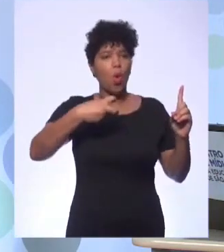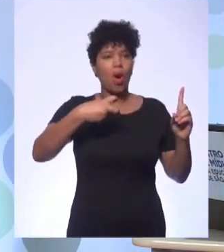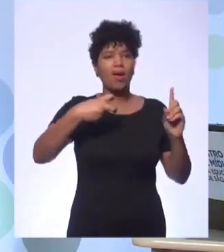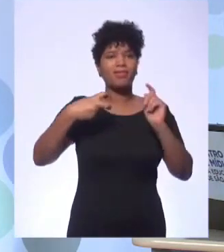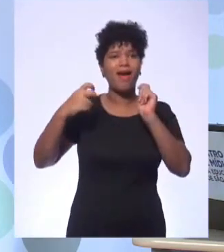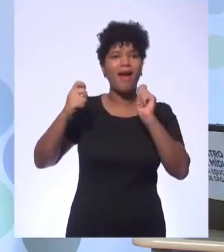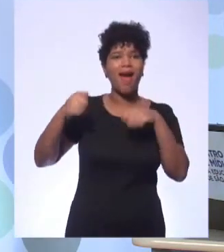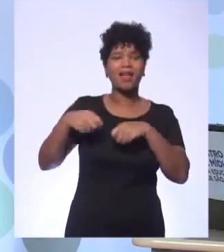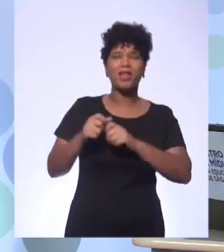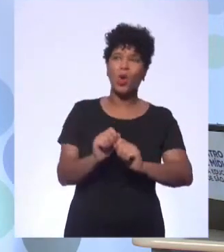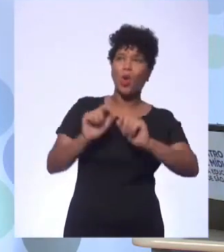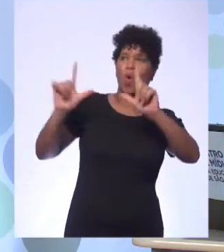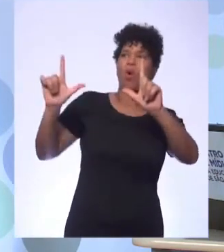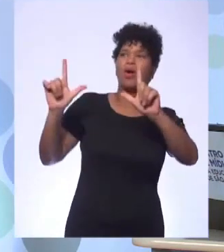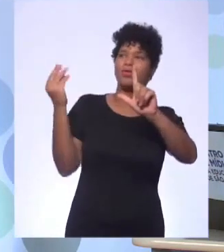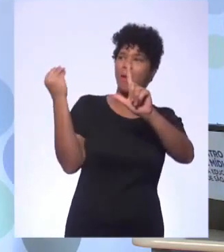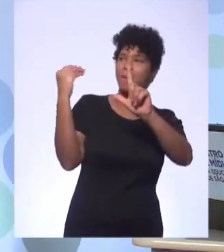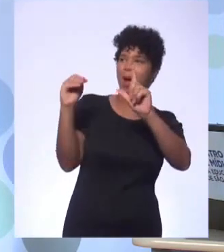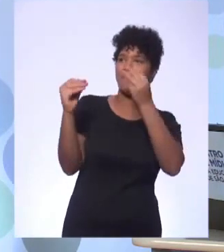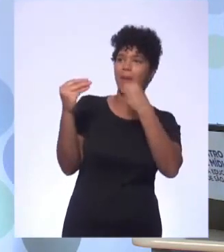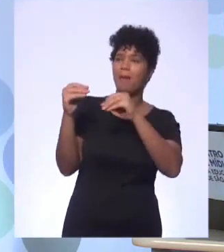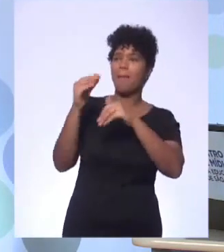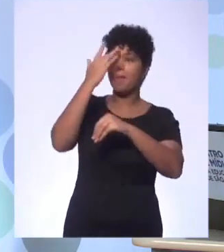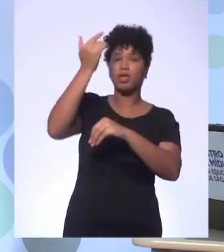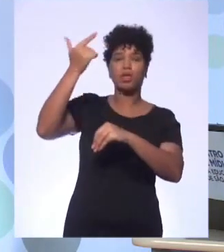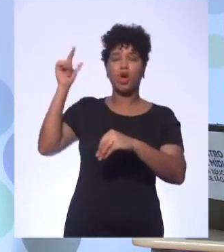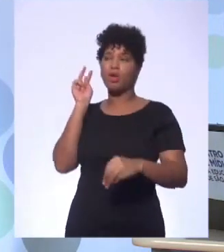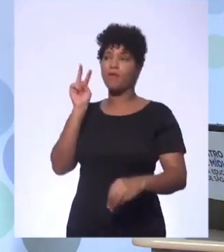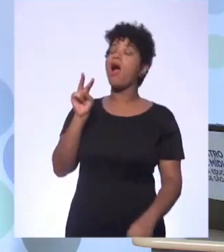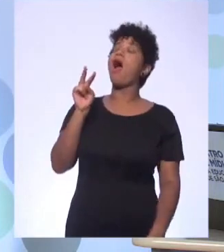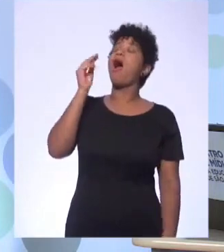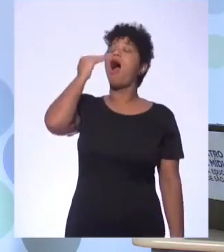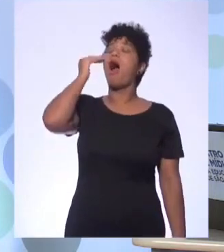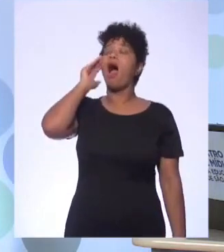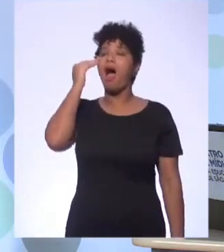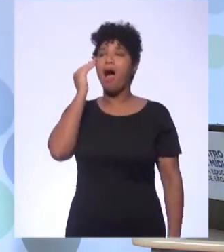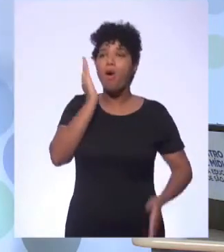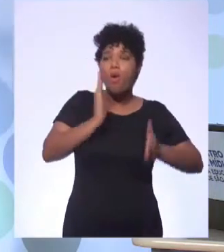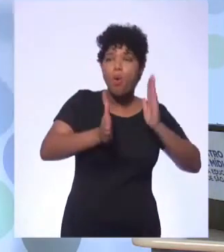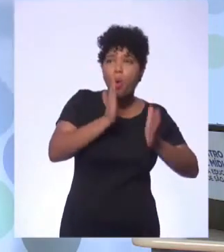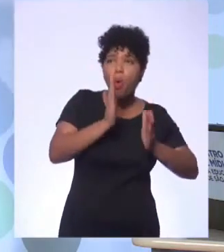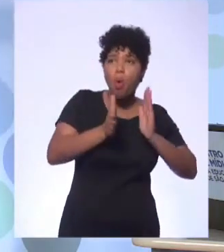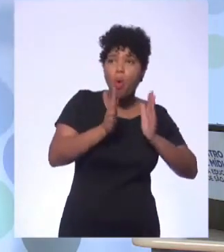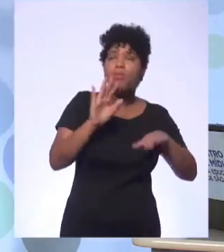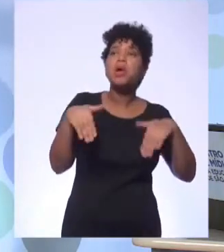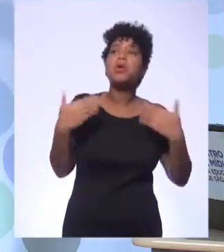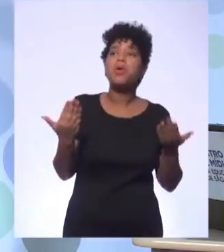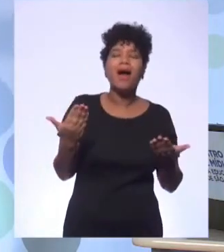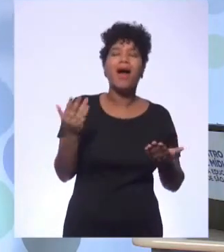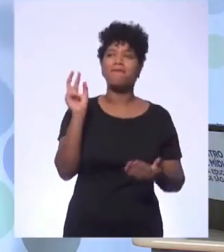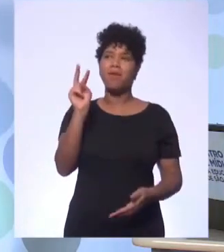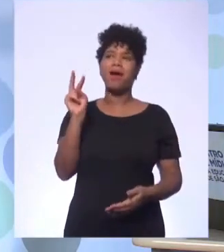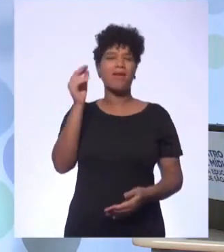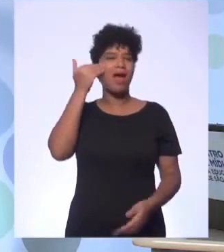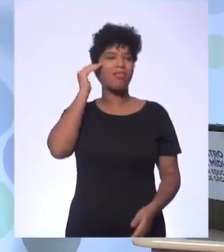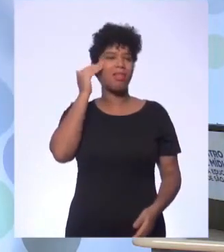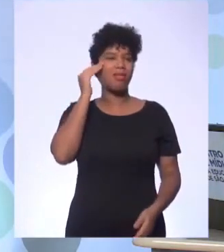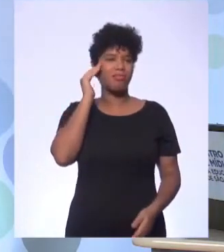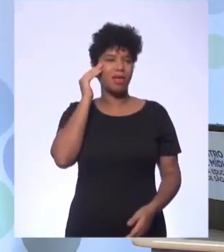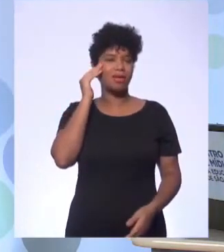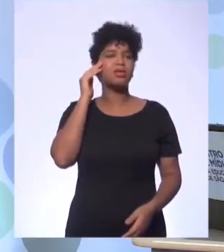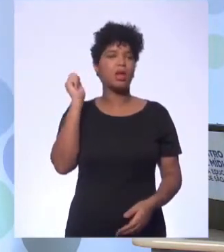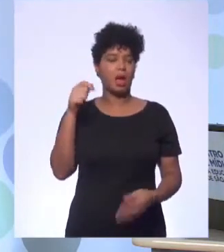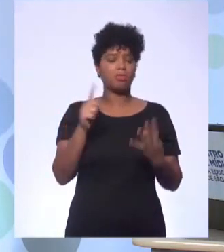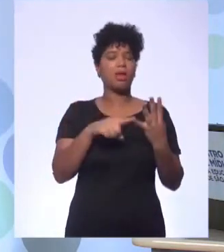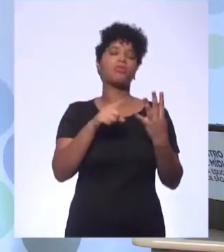quando eu faço esse recorte da realidade, eu tenho que levar em consideração todas essas questões conceituais, todos os conceitos que estão em